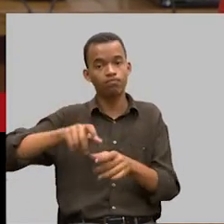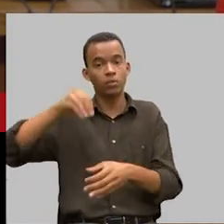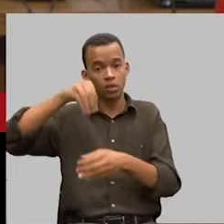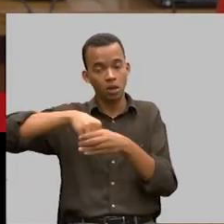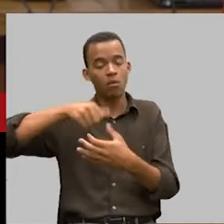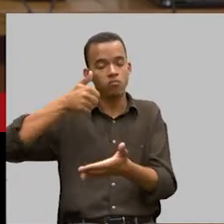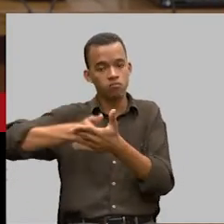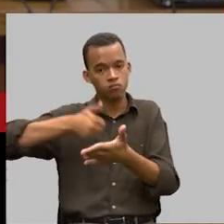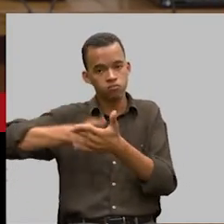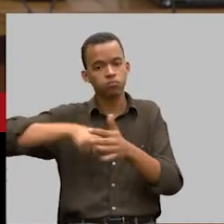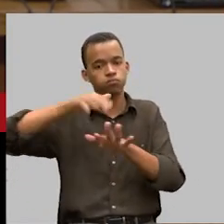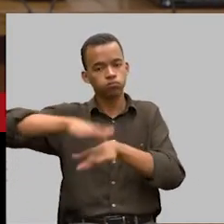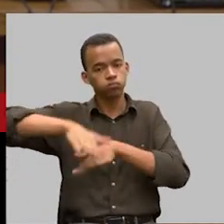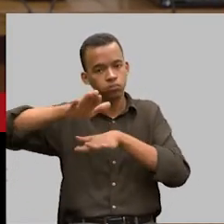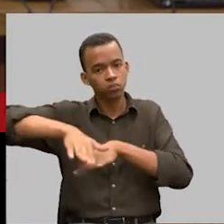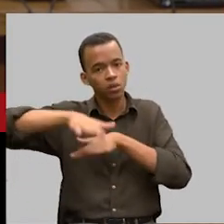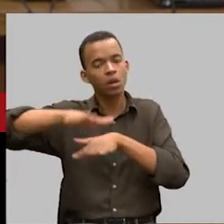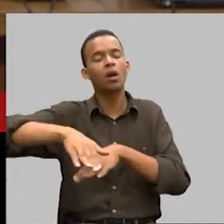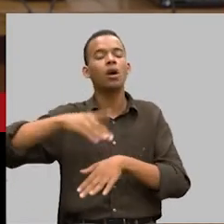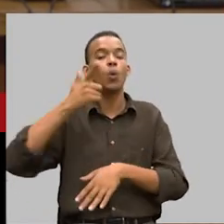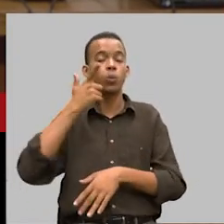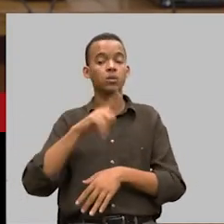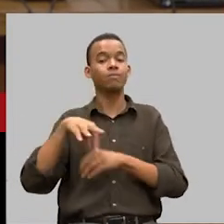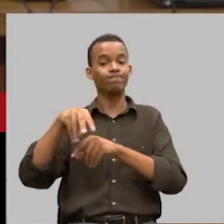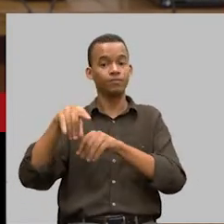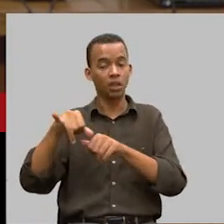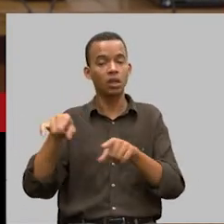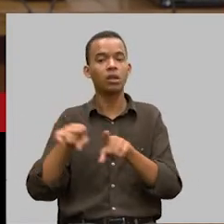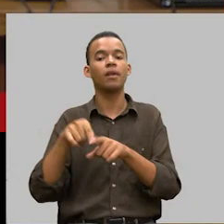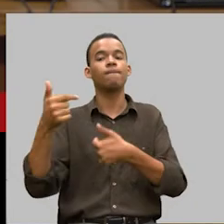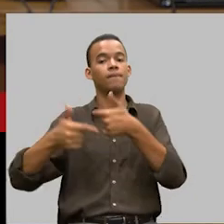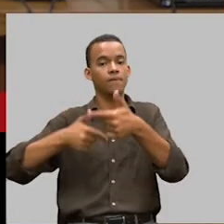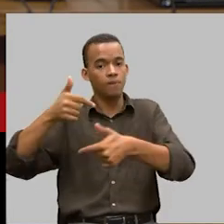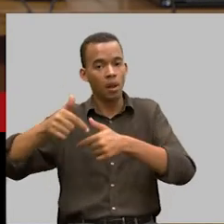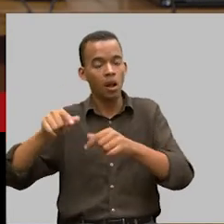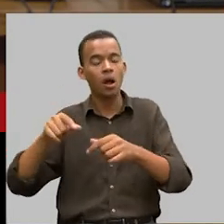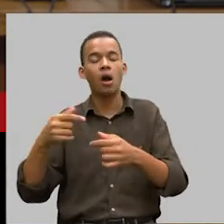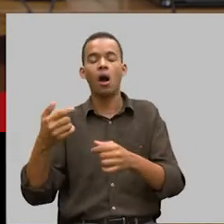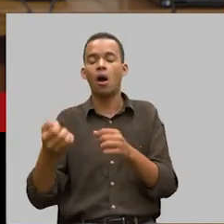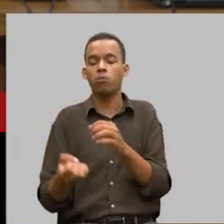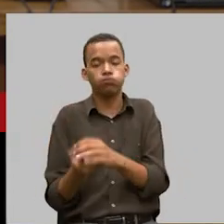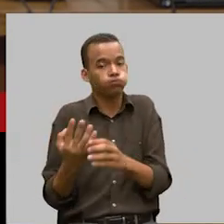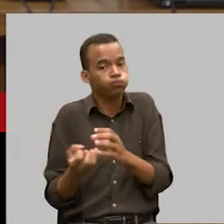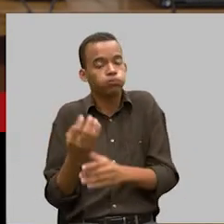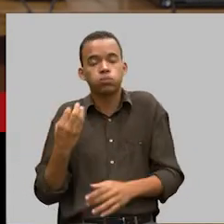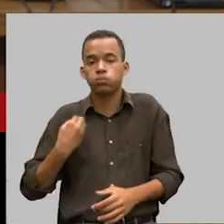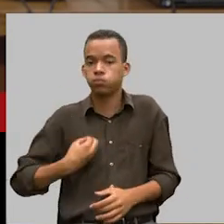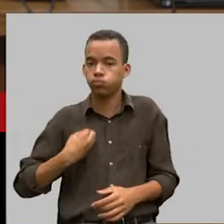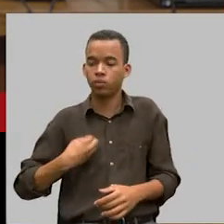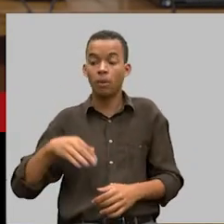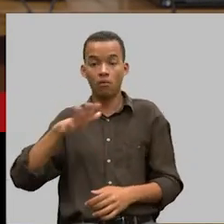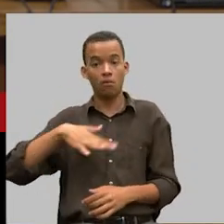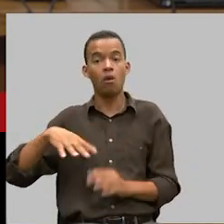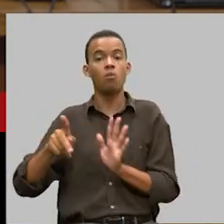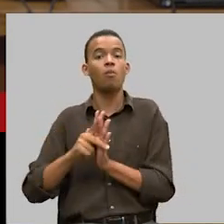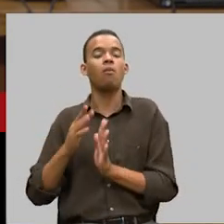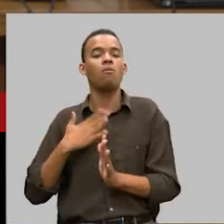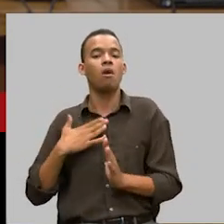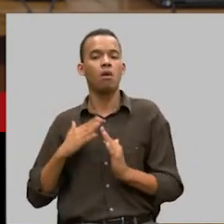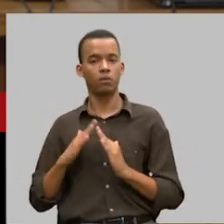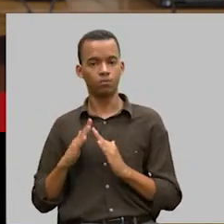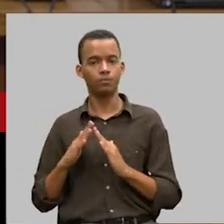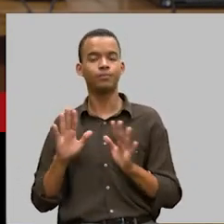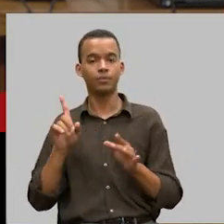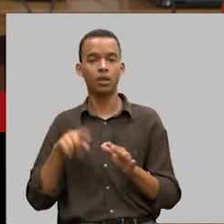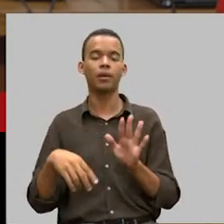lutas pela terra pelo trabalho pelo Direito de produzir de viver eh no seu espaço é o primeiro